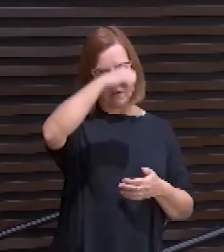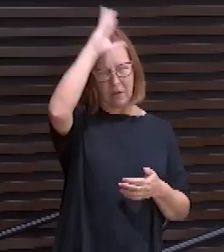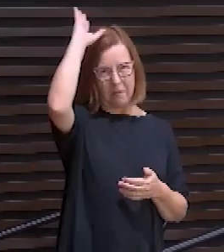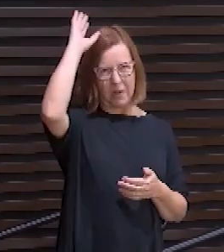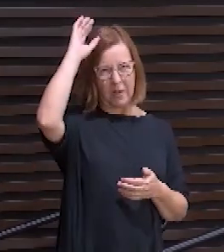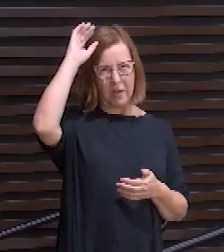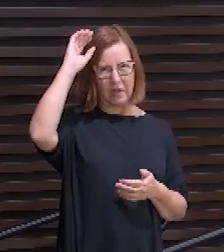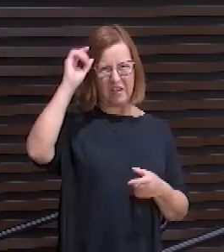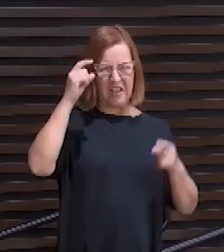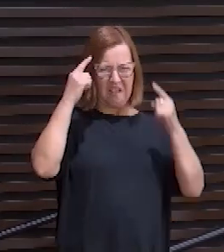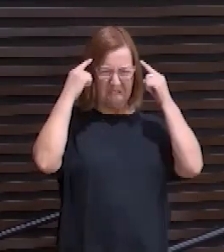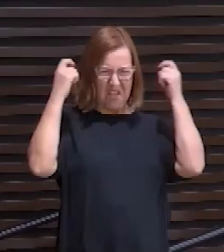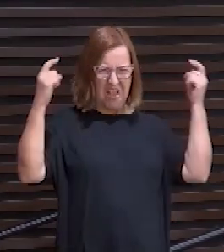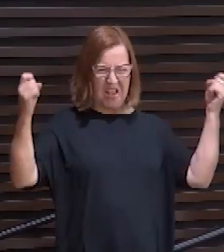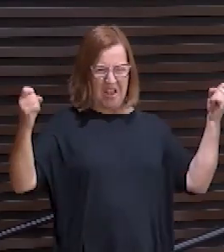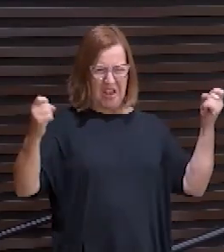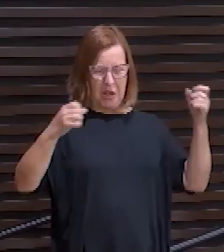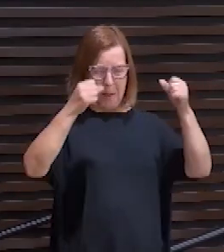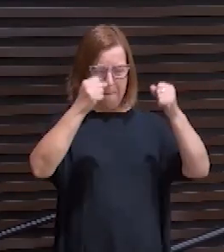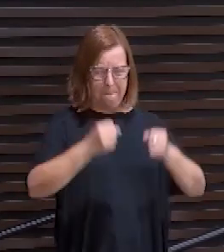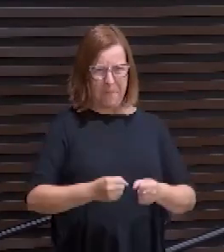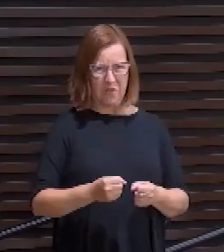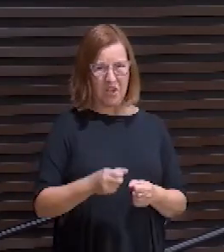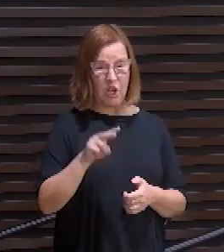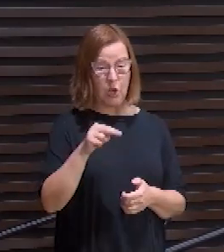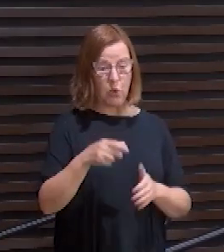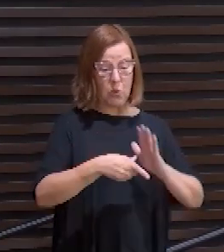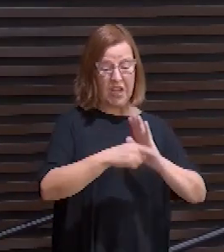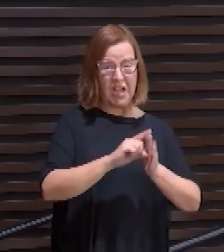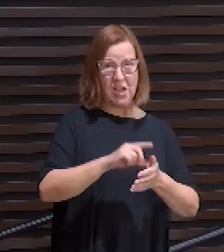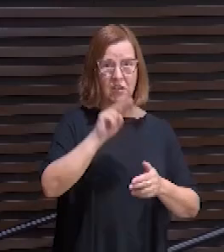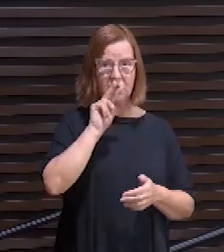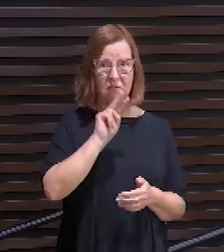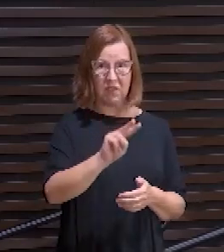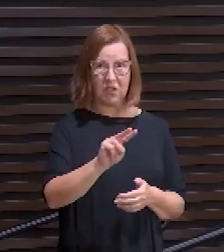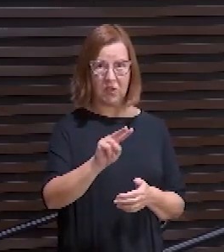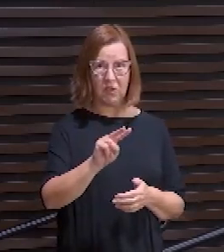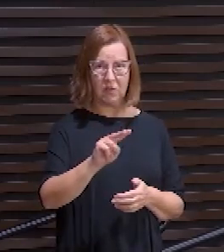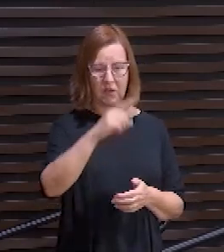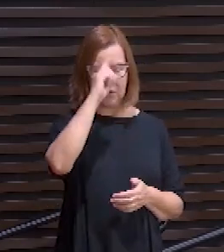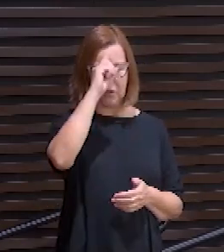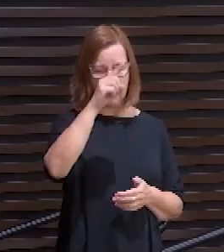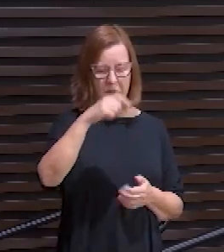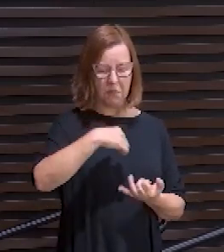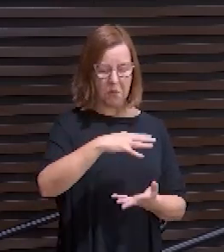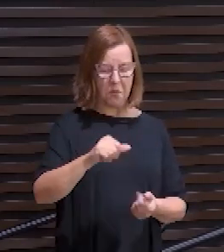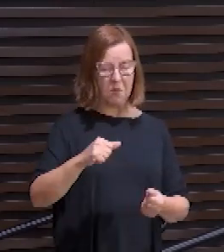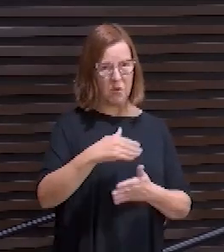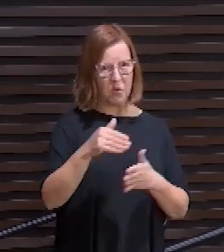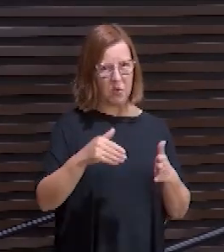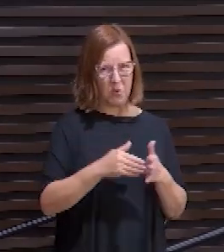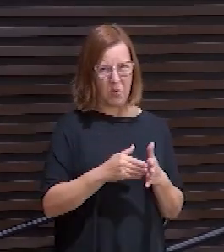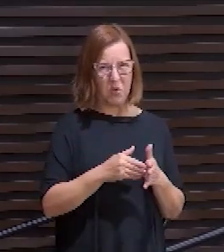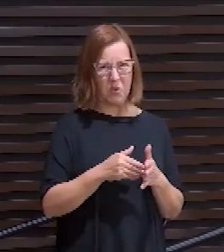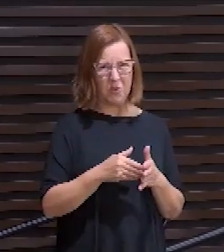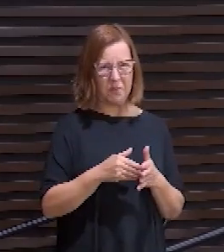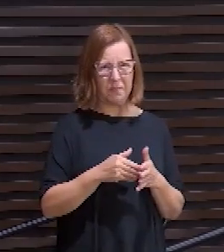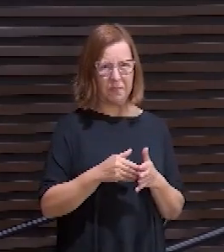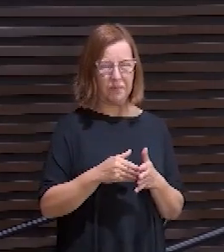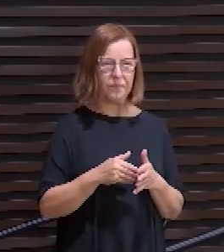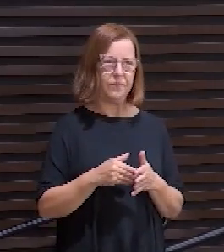uma truculência e um poder nunca dantes visto. Dominou o mundo inteiro com truculência.